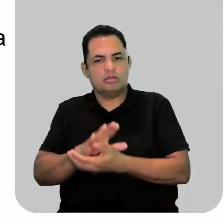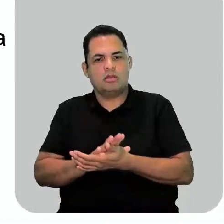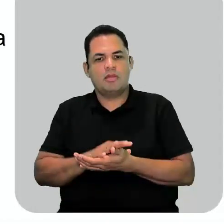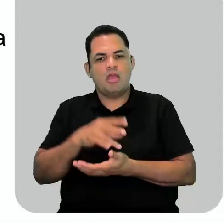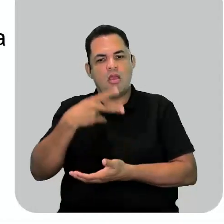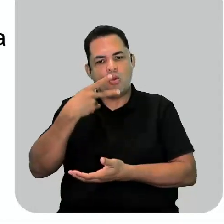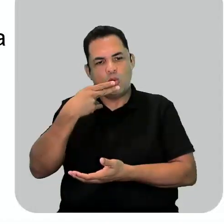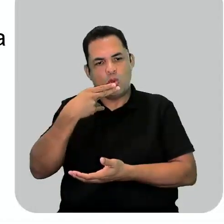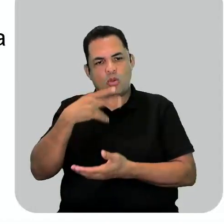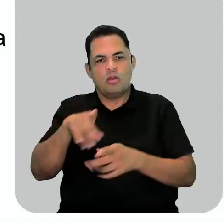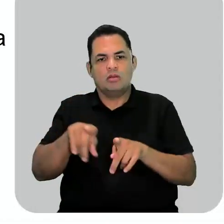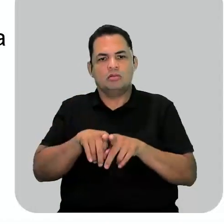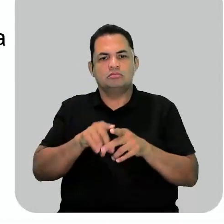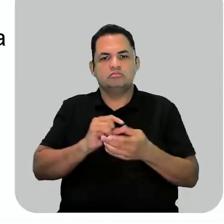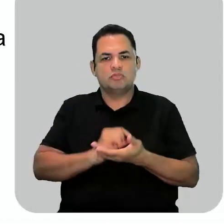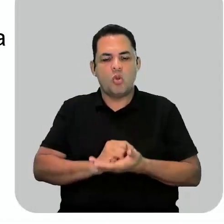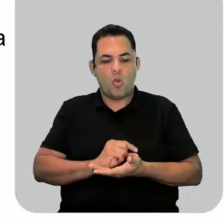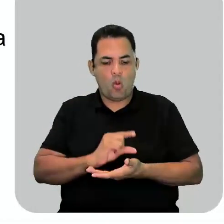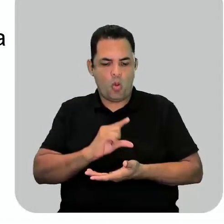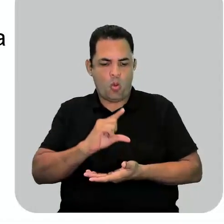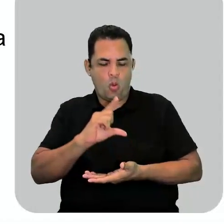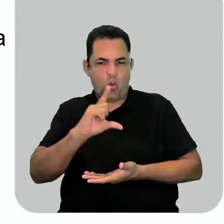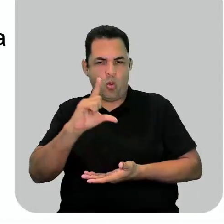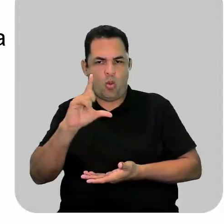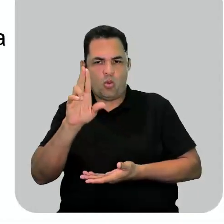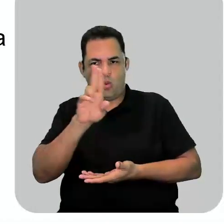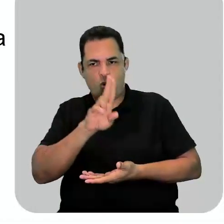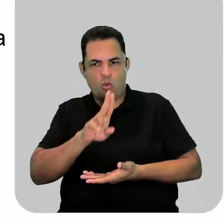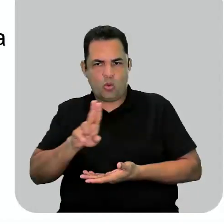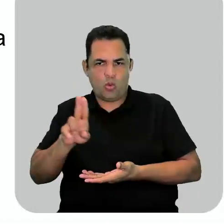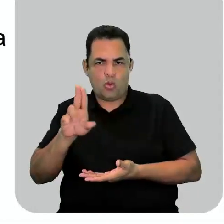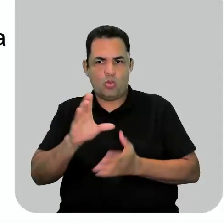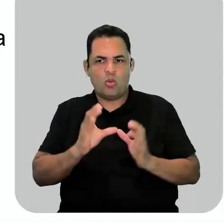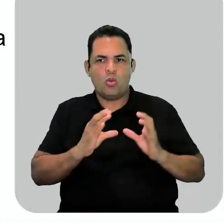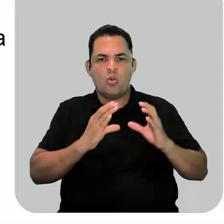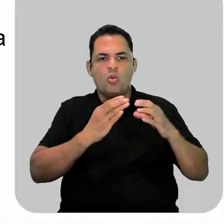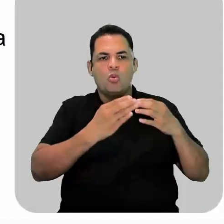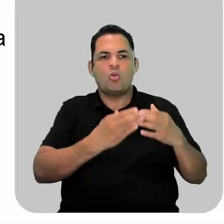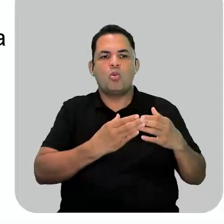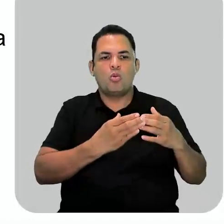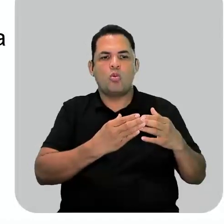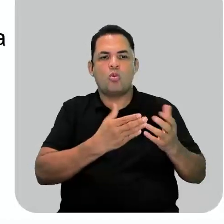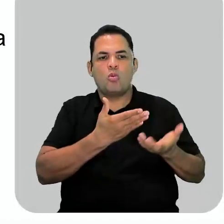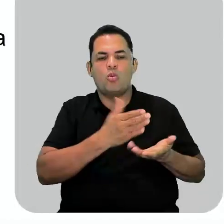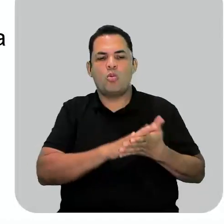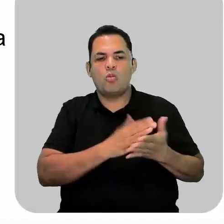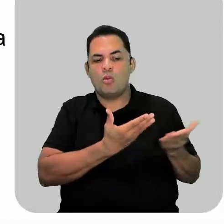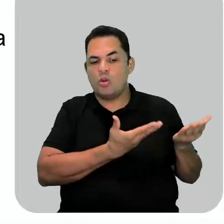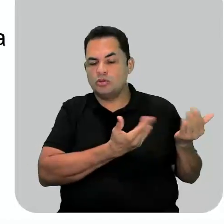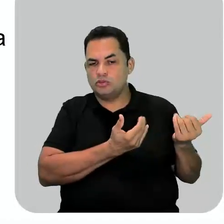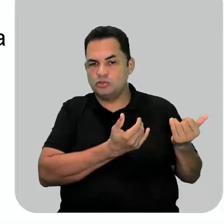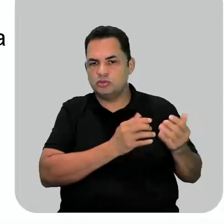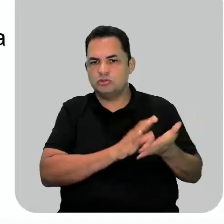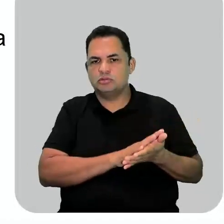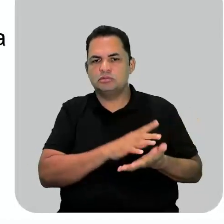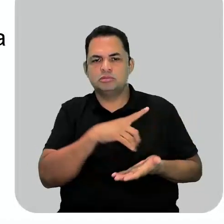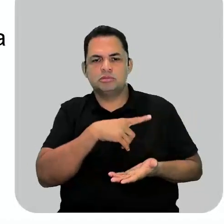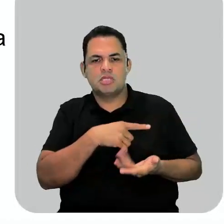O aumento do consumo de anabolizantes no grupo de adolescentes parece não buscar